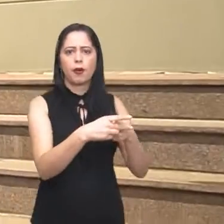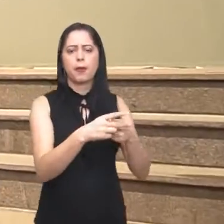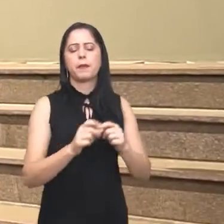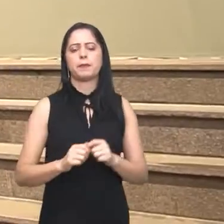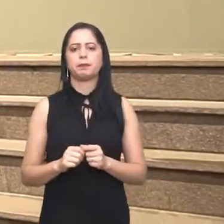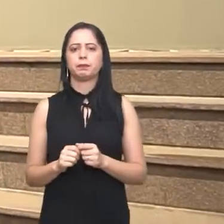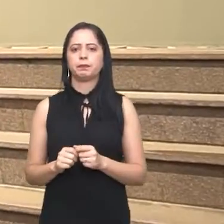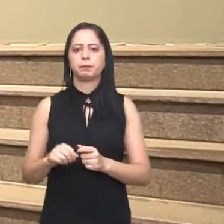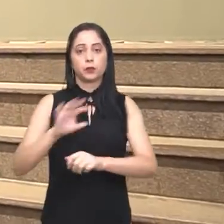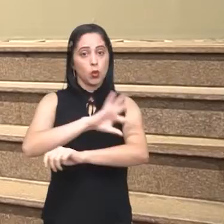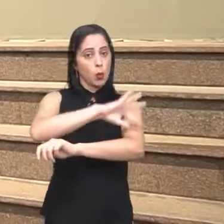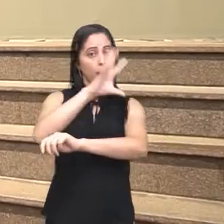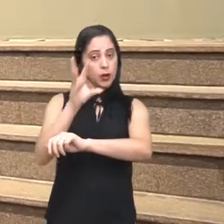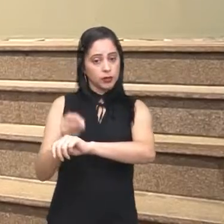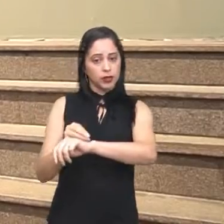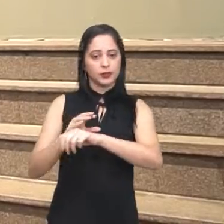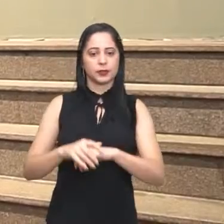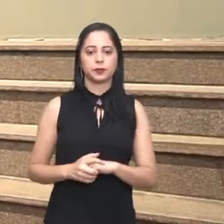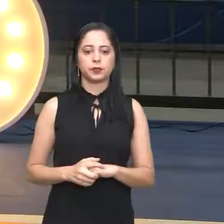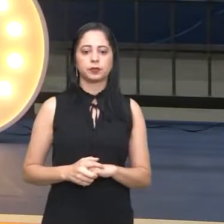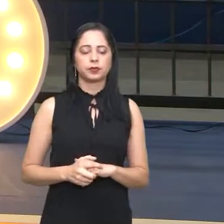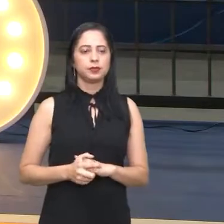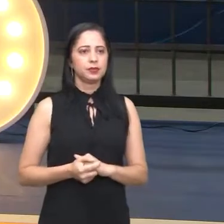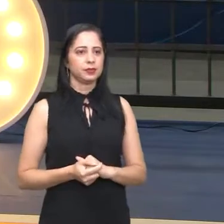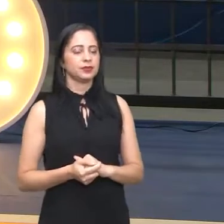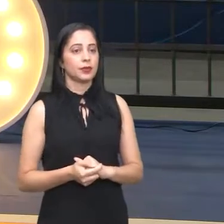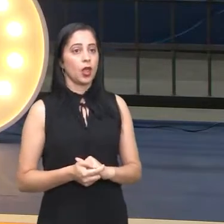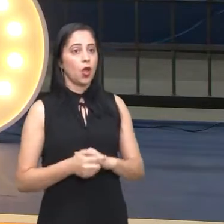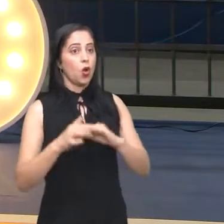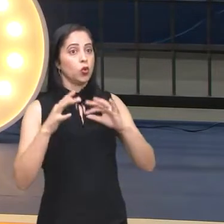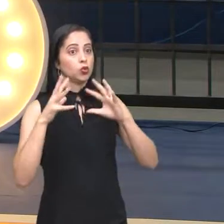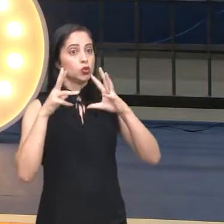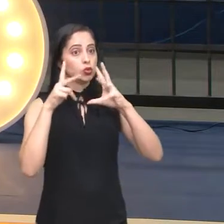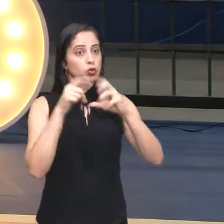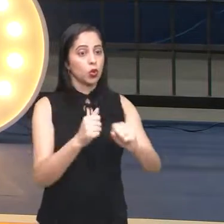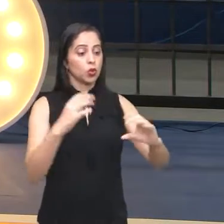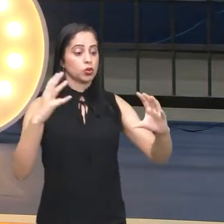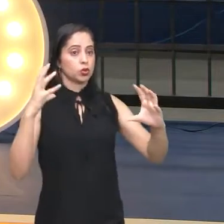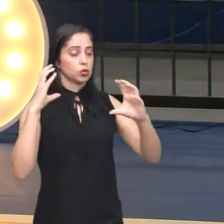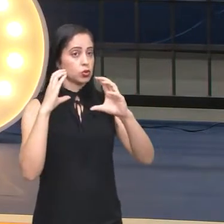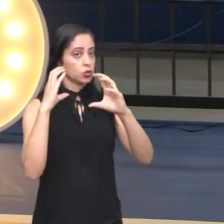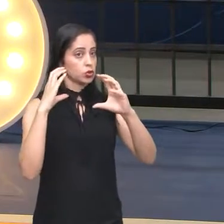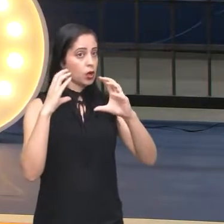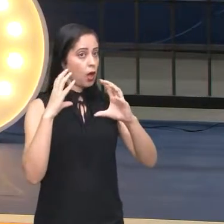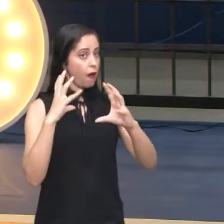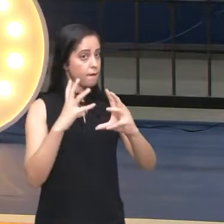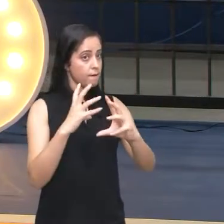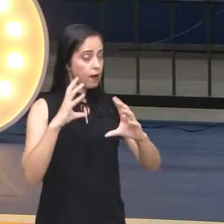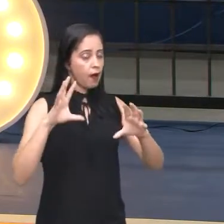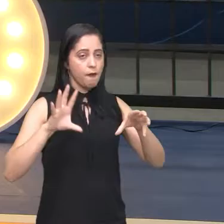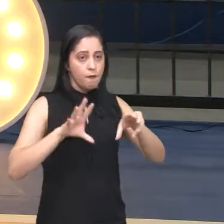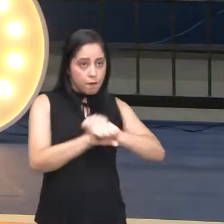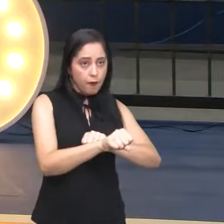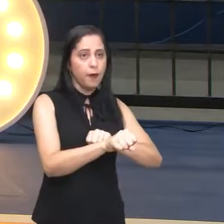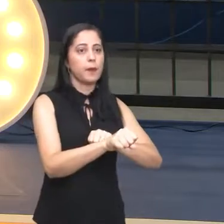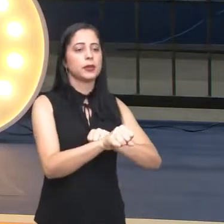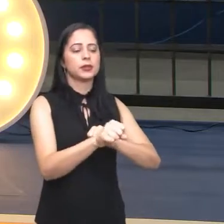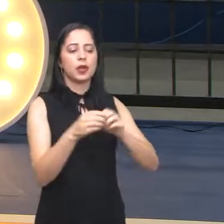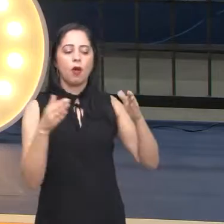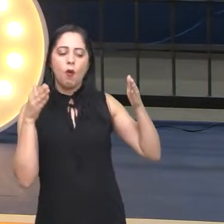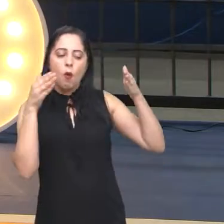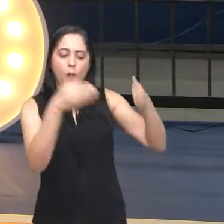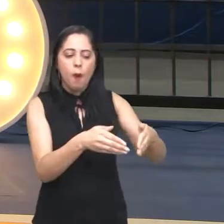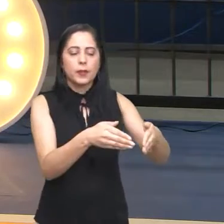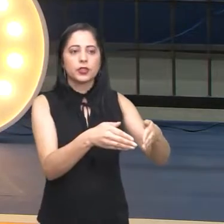do Centro de Inovação no Parque Tecnológico. Todas as modalidades de formação profissional que nós temos lançado via CEPAS